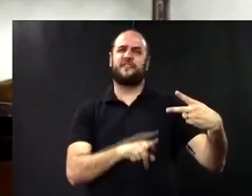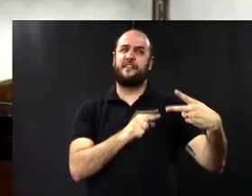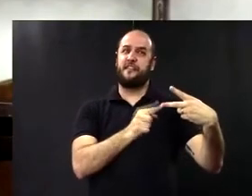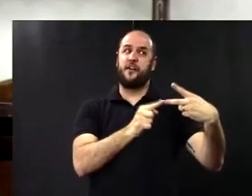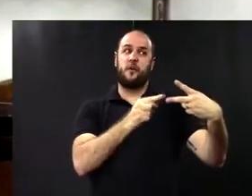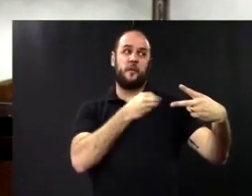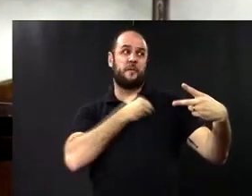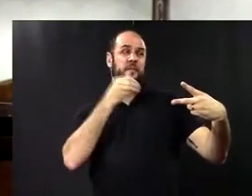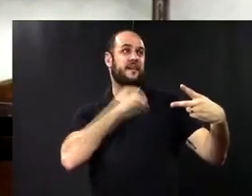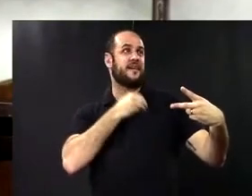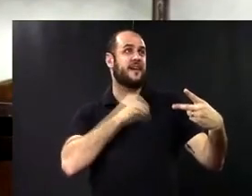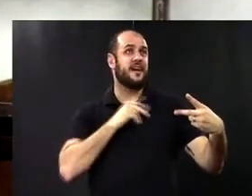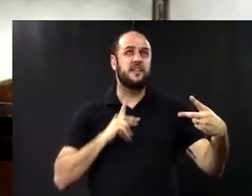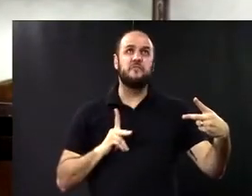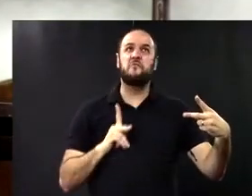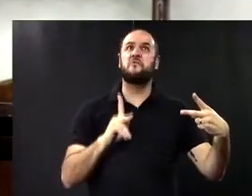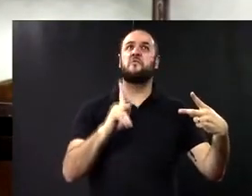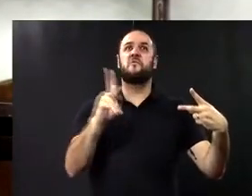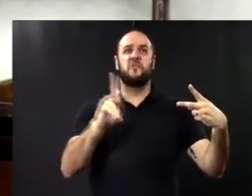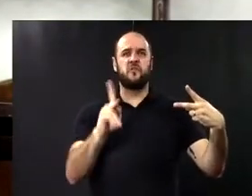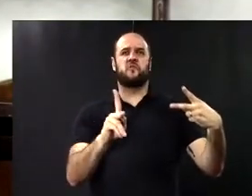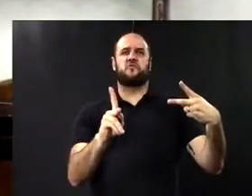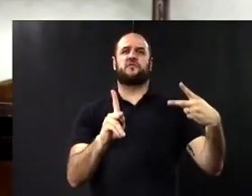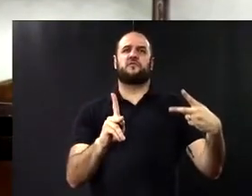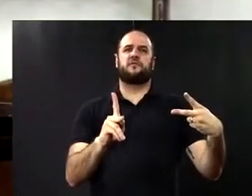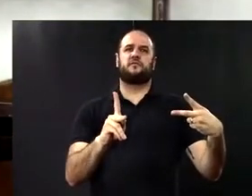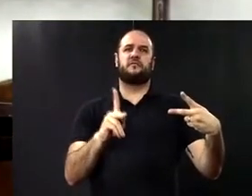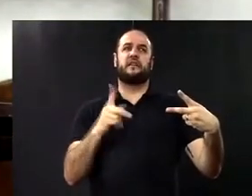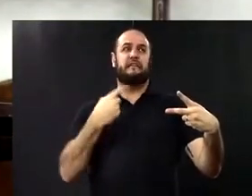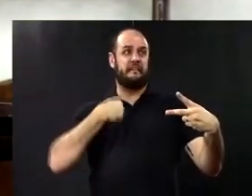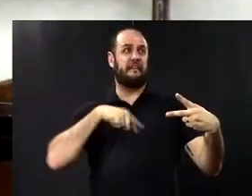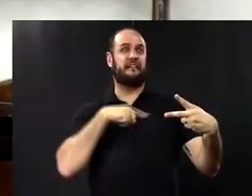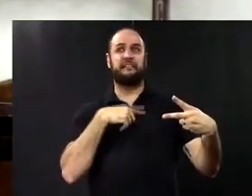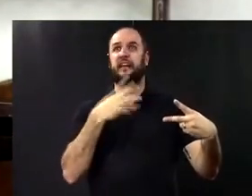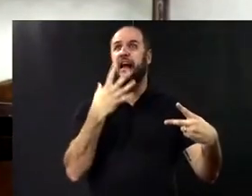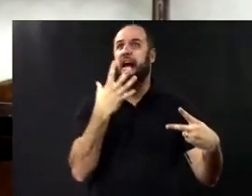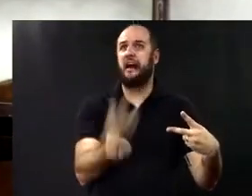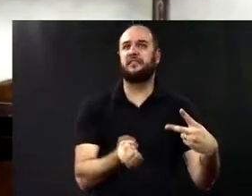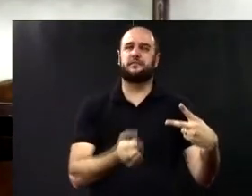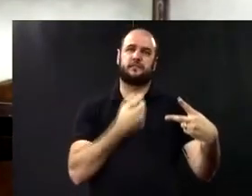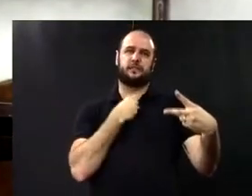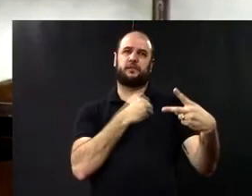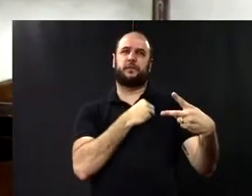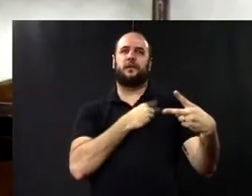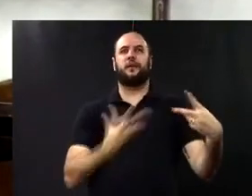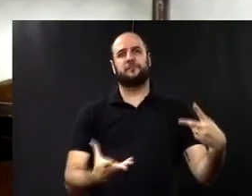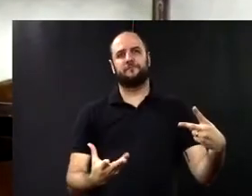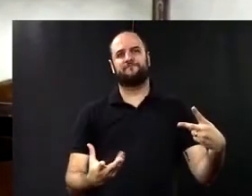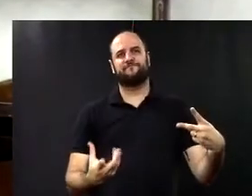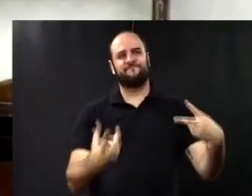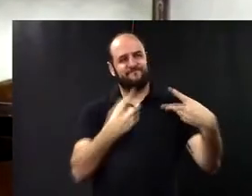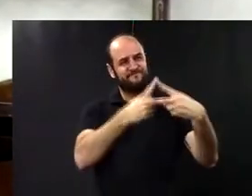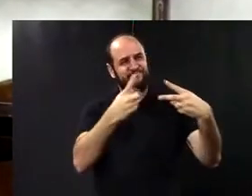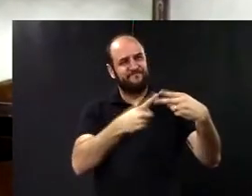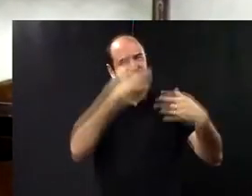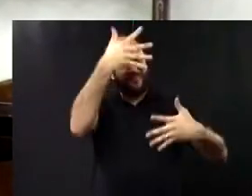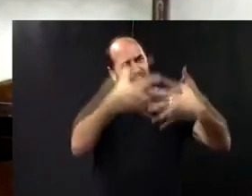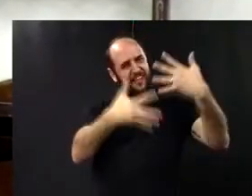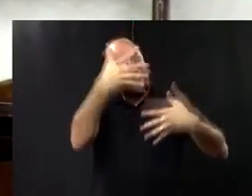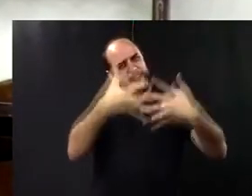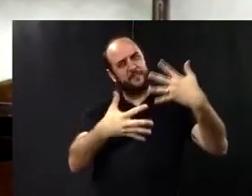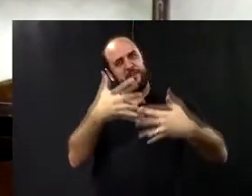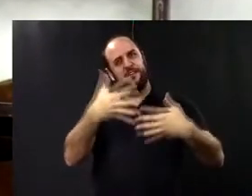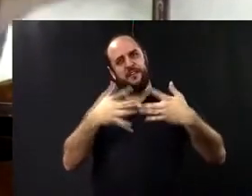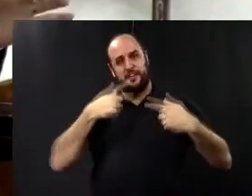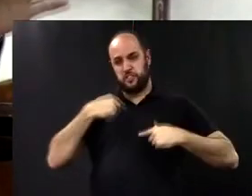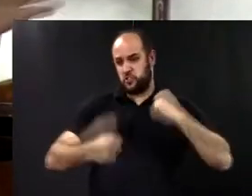pecado que ele persiste em ser praticado por nós. Então esses são os obstáculos da nossa maratona